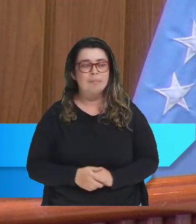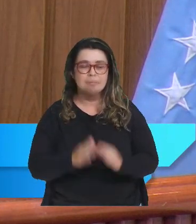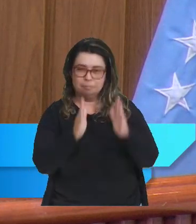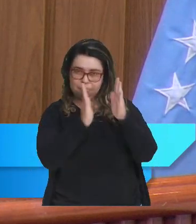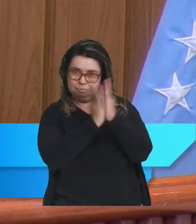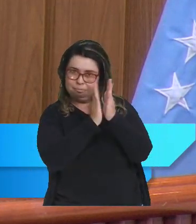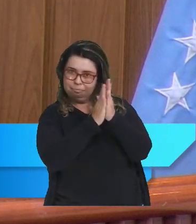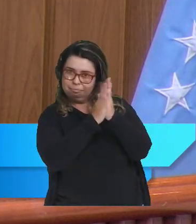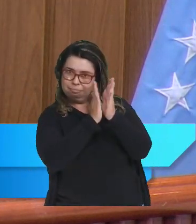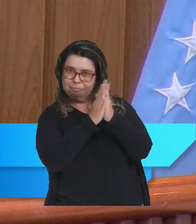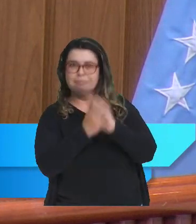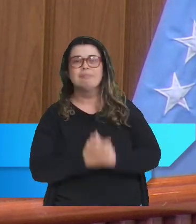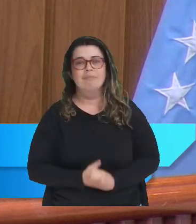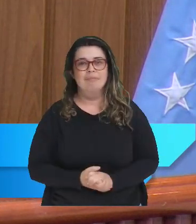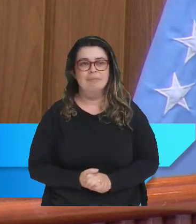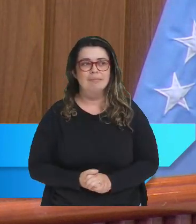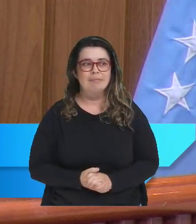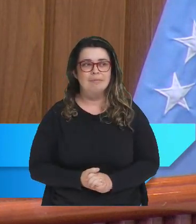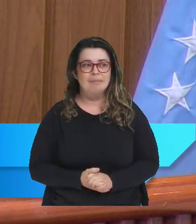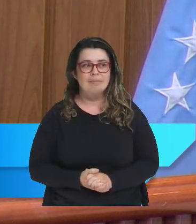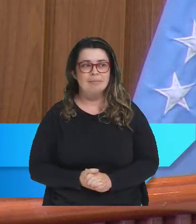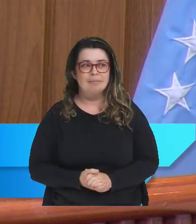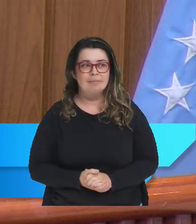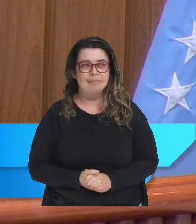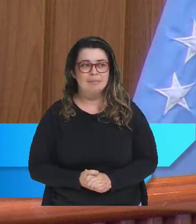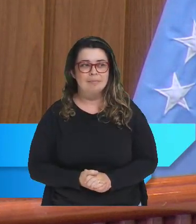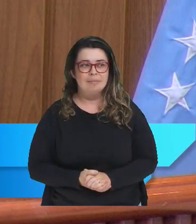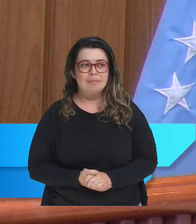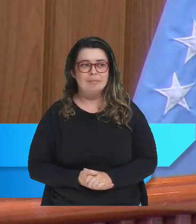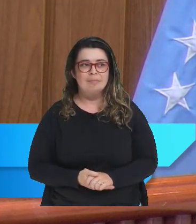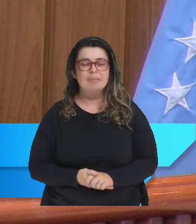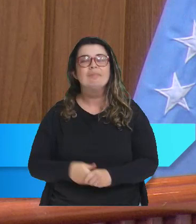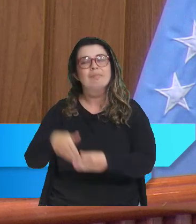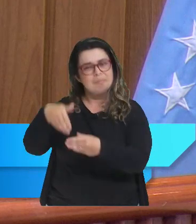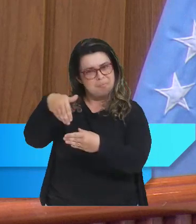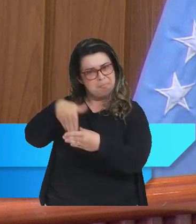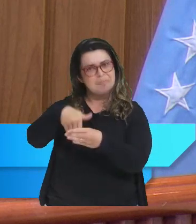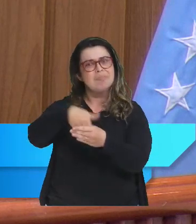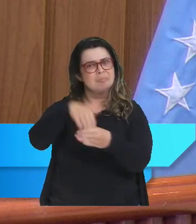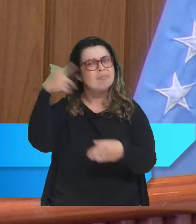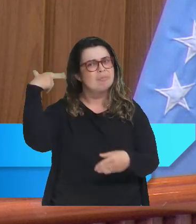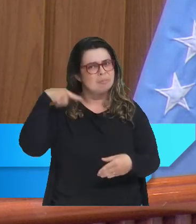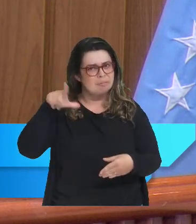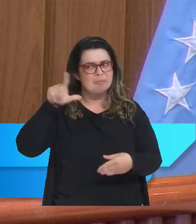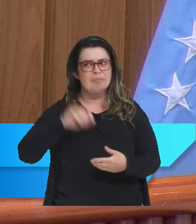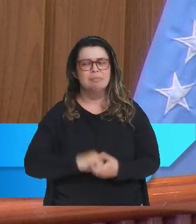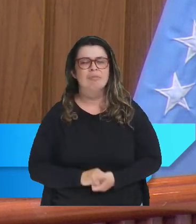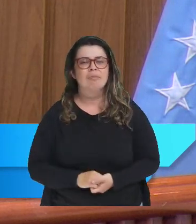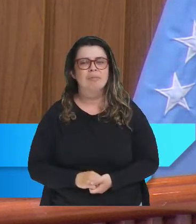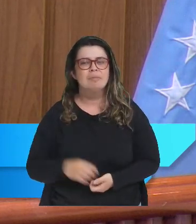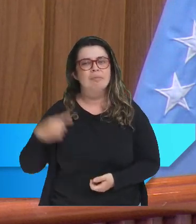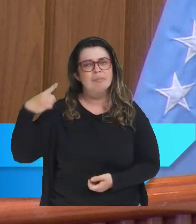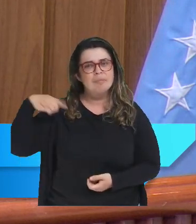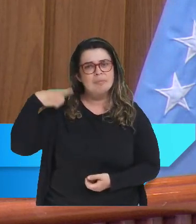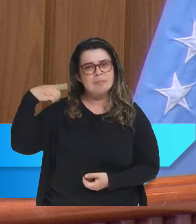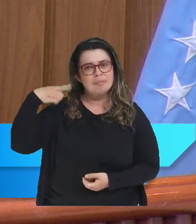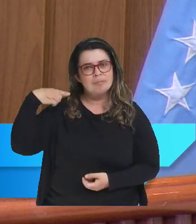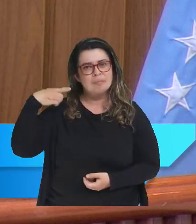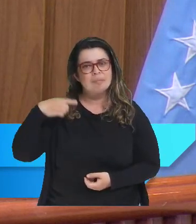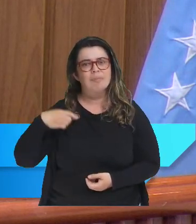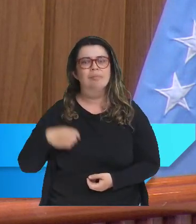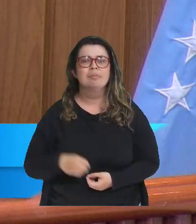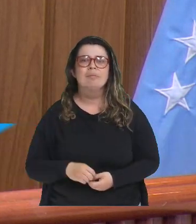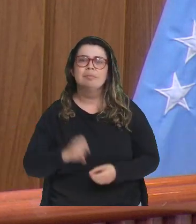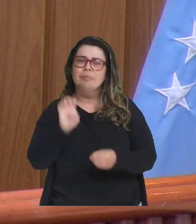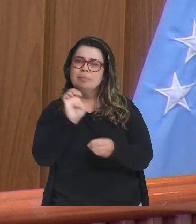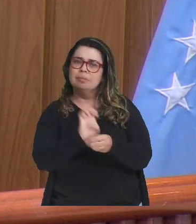Tá, parabéns, vereador, pelos votos alcançados como candidato a deputado estadual na nossa